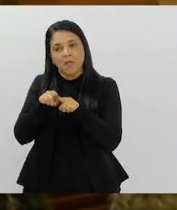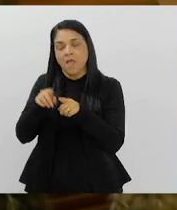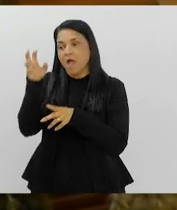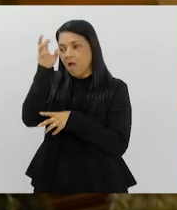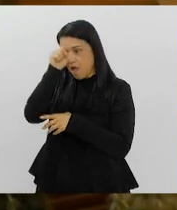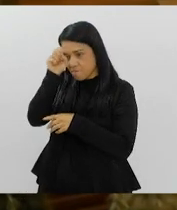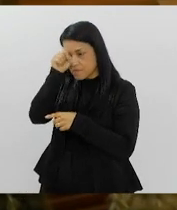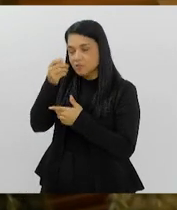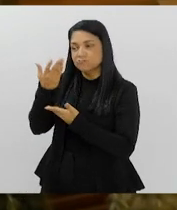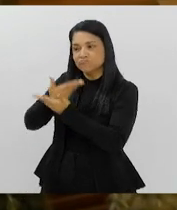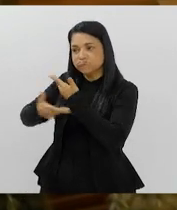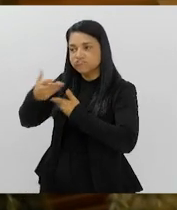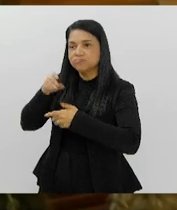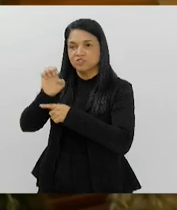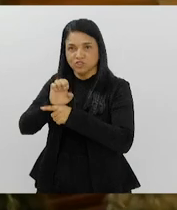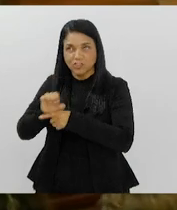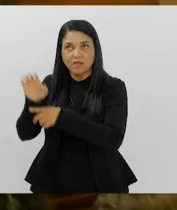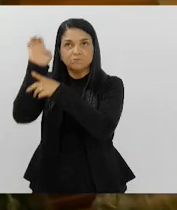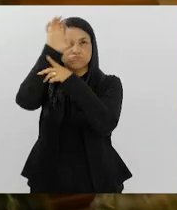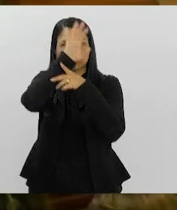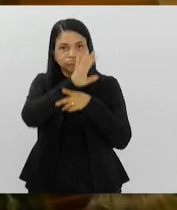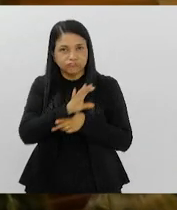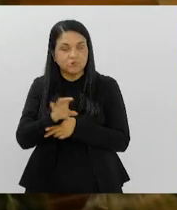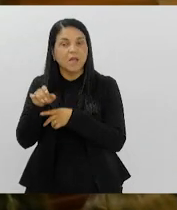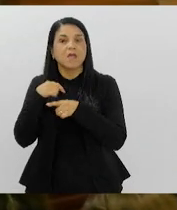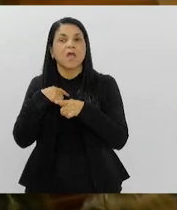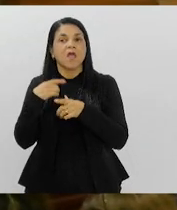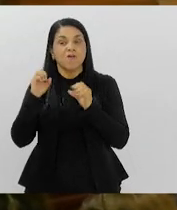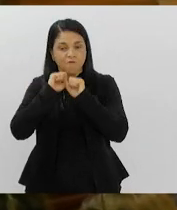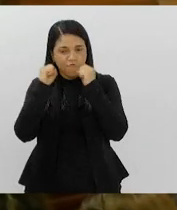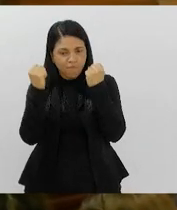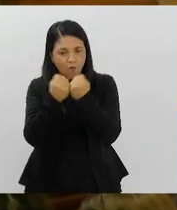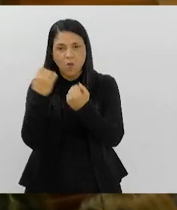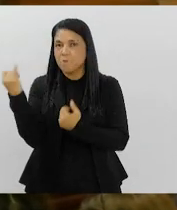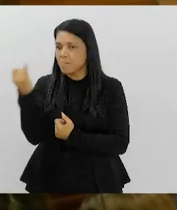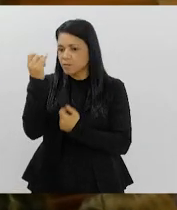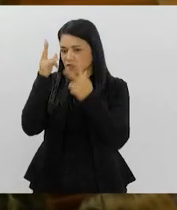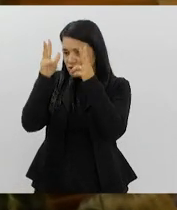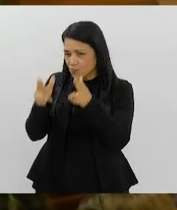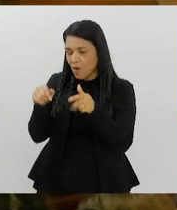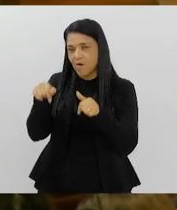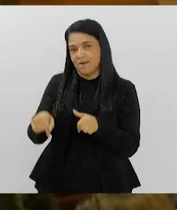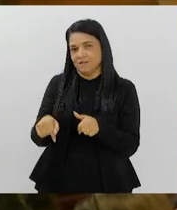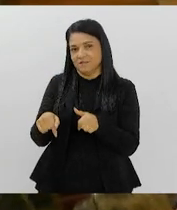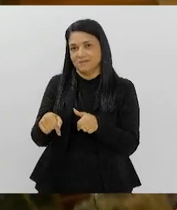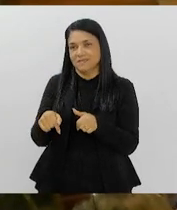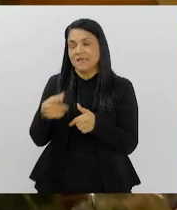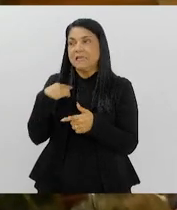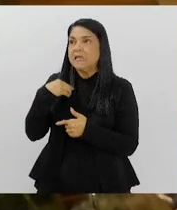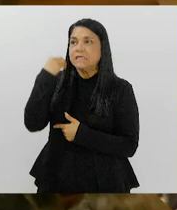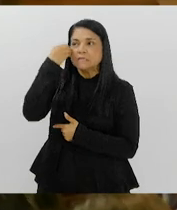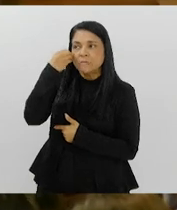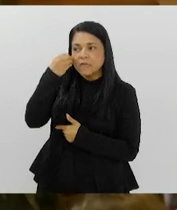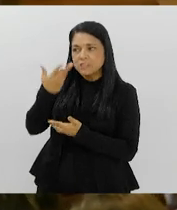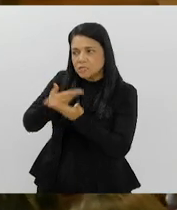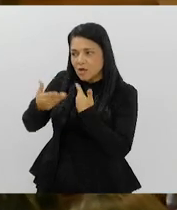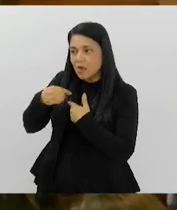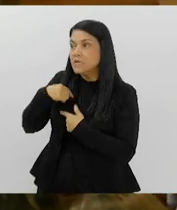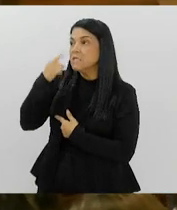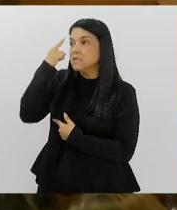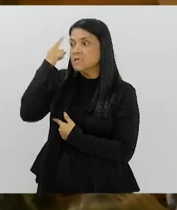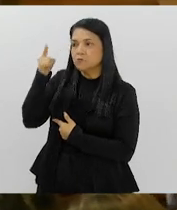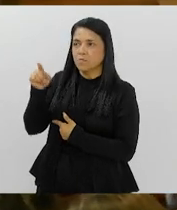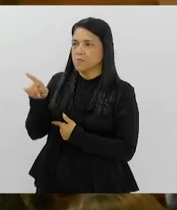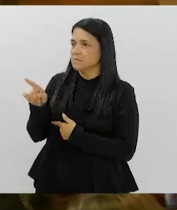programas tão bem sucedidos. Fóruns como esse são importantíssimos para a gente trocar as experiências e ver, opa, não tinha pensado nisso. Isso que o Ceará faz, que o